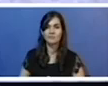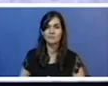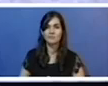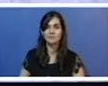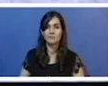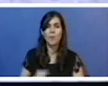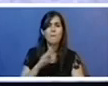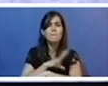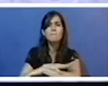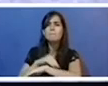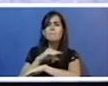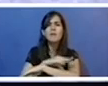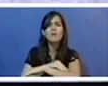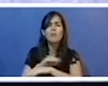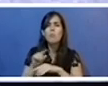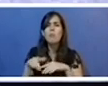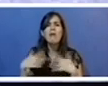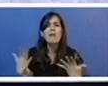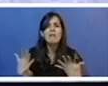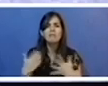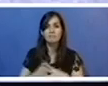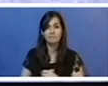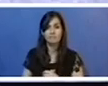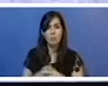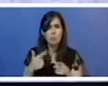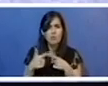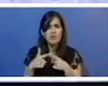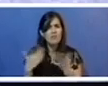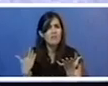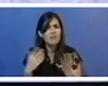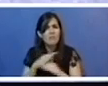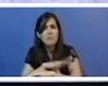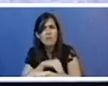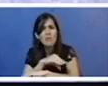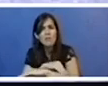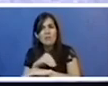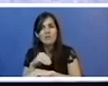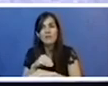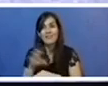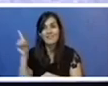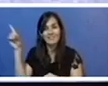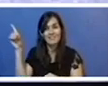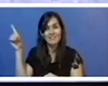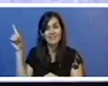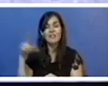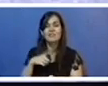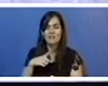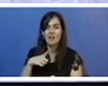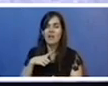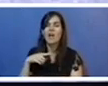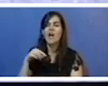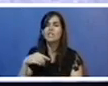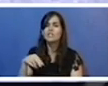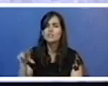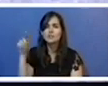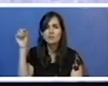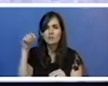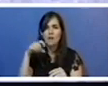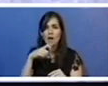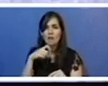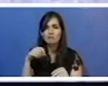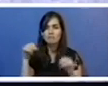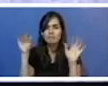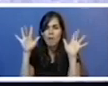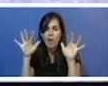Bom, os pelos. Qual que é a função dos pelos? Aqui nós temos um leopardo das neves, que é um animal que vive